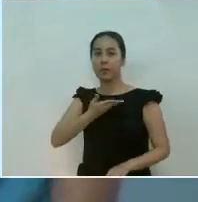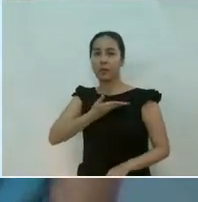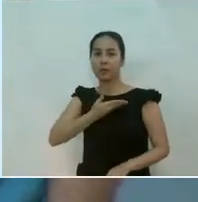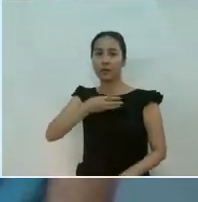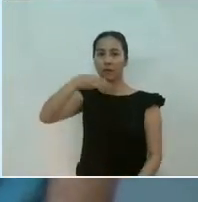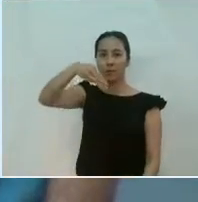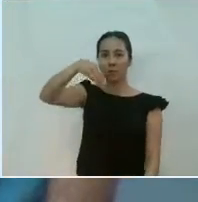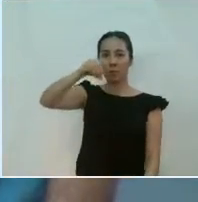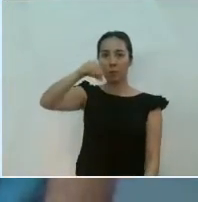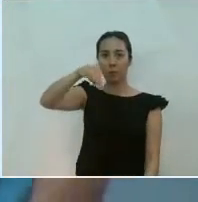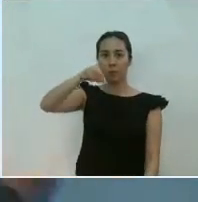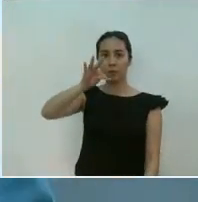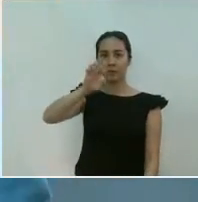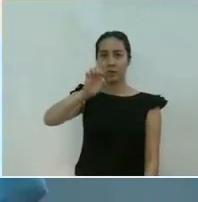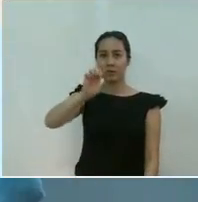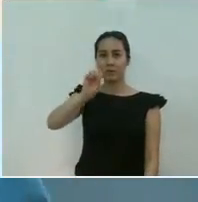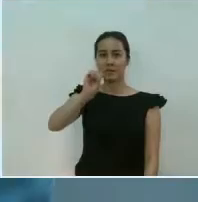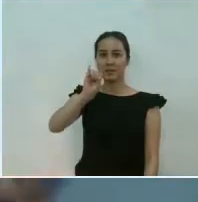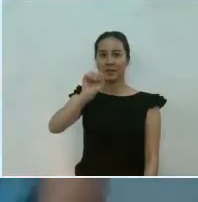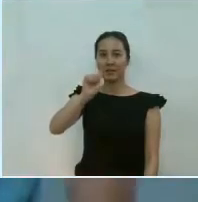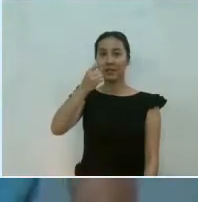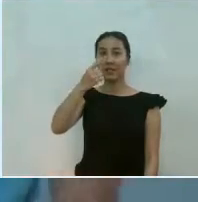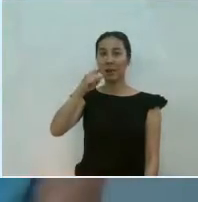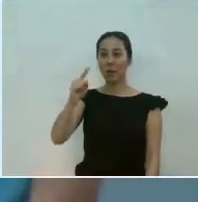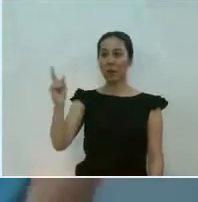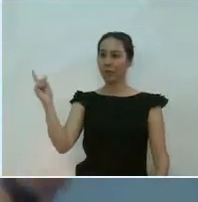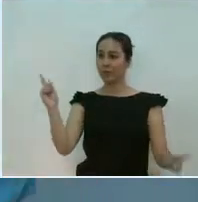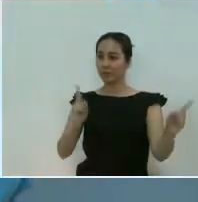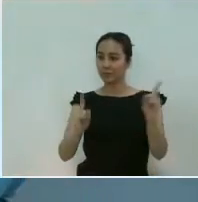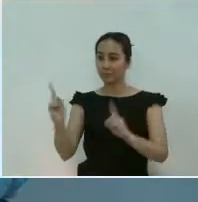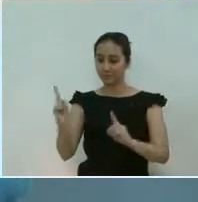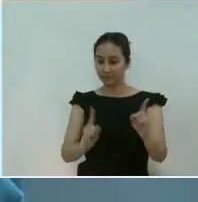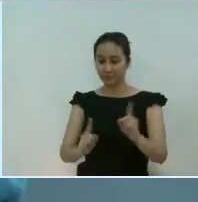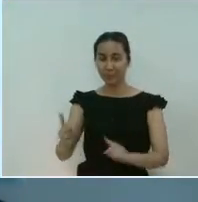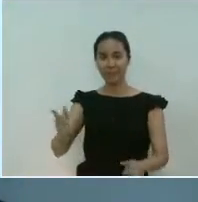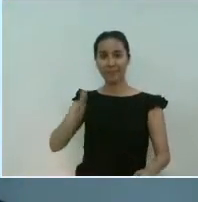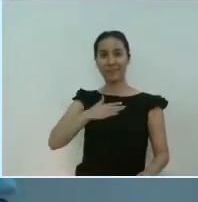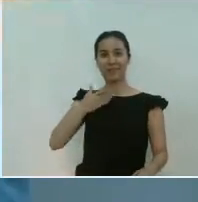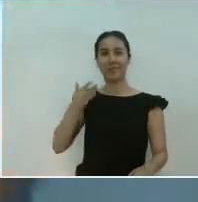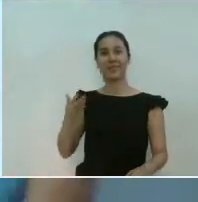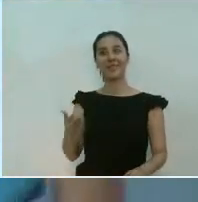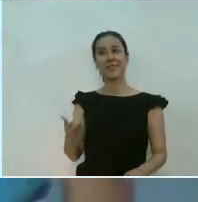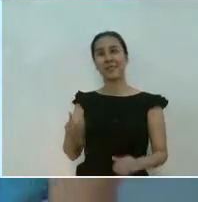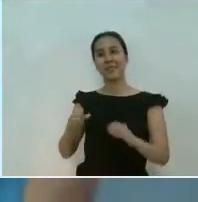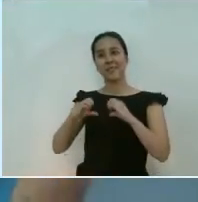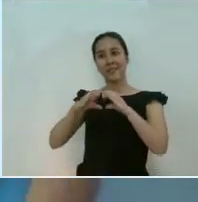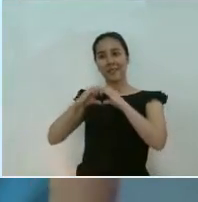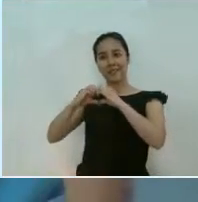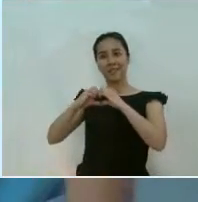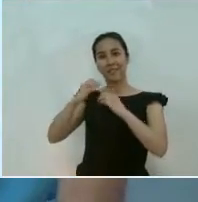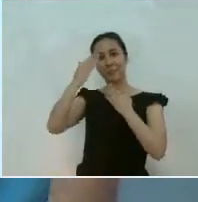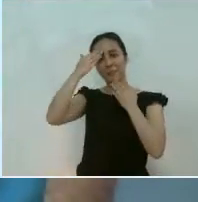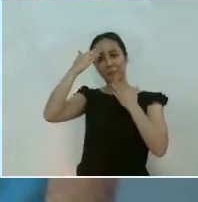surpresa bastante gente não vou falar não todo mundo meu coração pra vocês